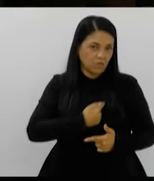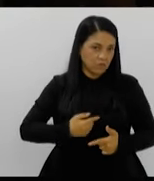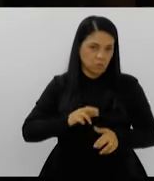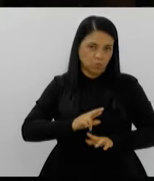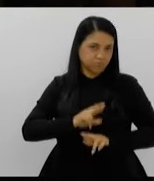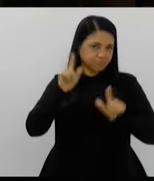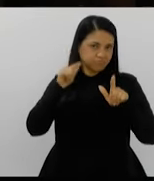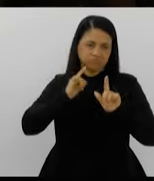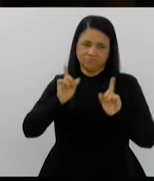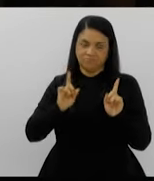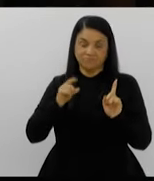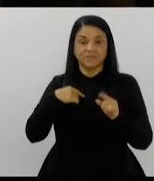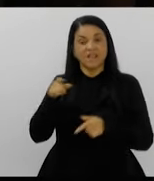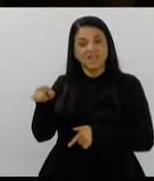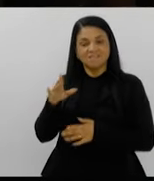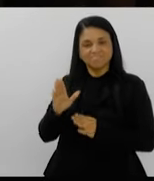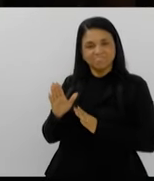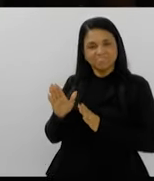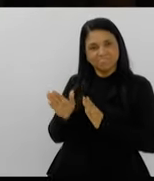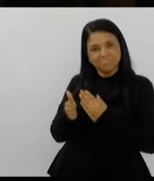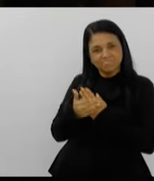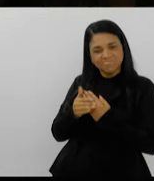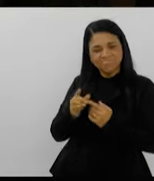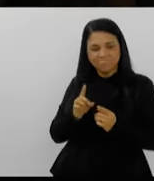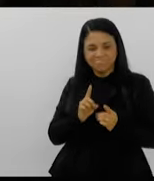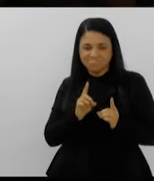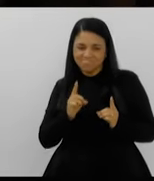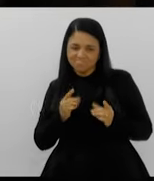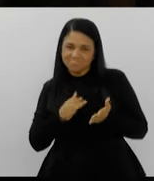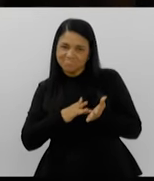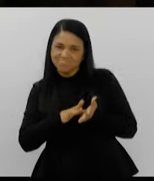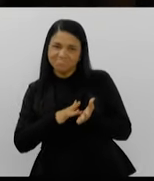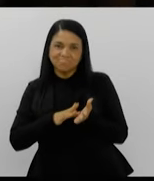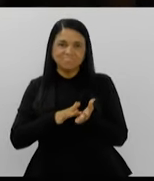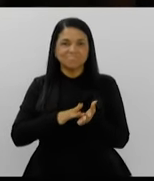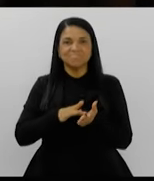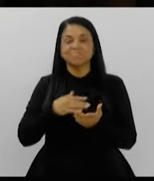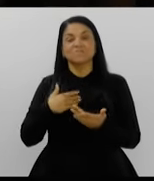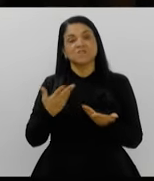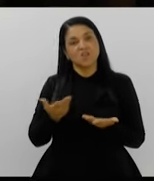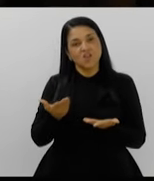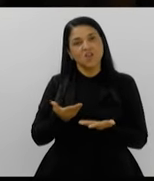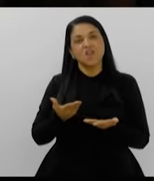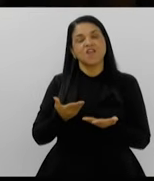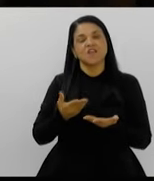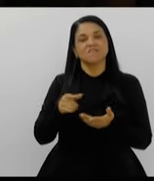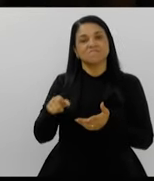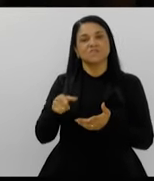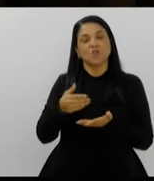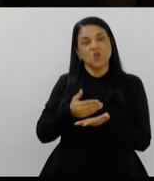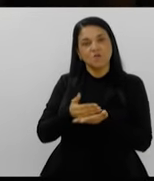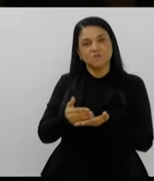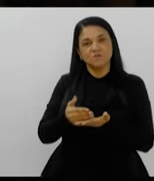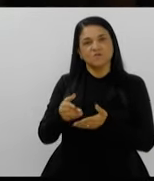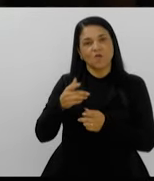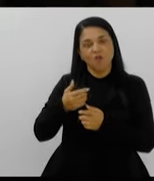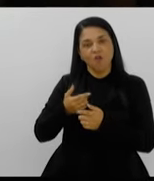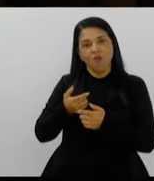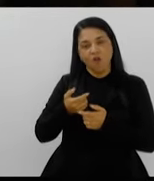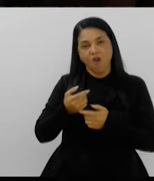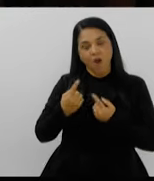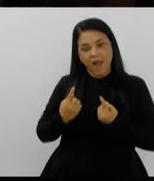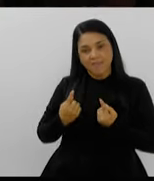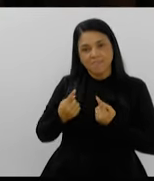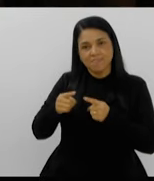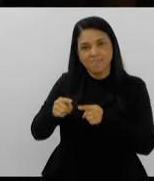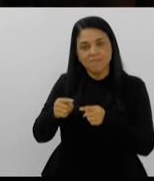porque é um mentiroso, porque ele está enganando, porque ele vai ser governador e começou agora. Esse ataque covarde que fez a Assembleia, esse ataque que fez a figura do